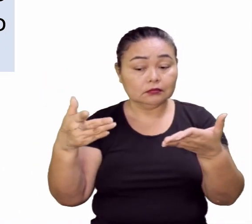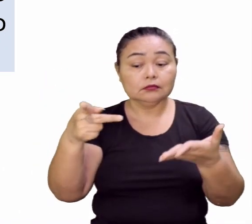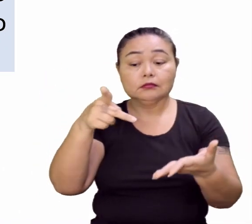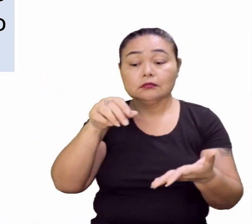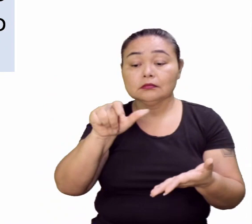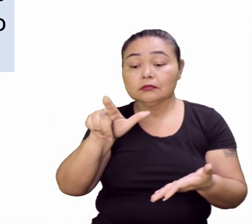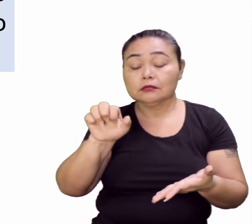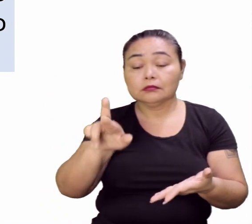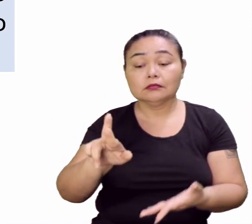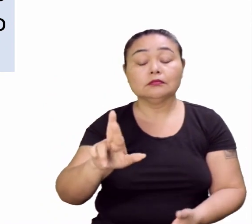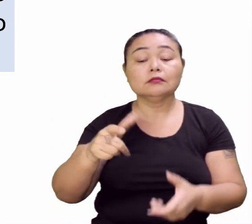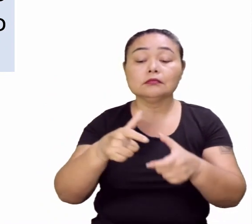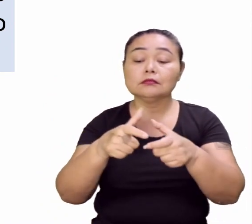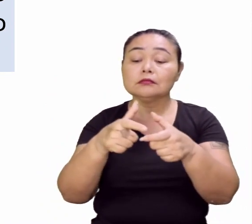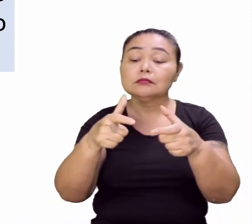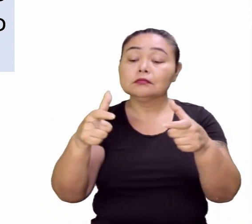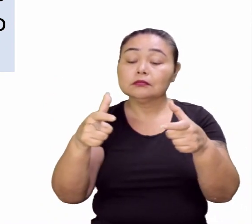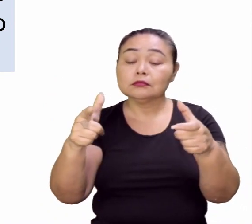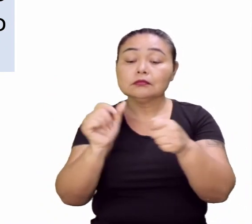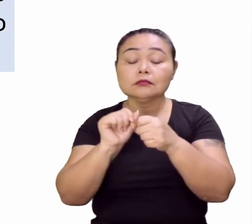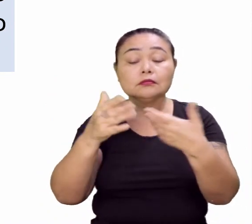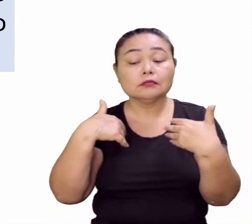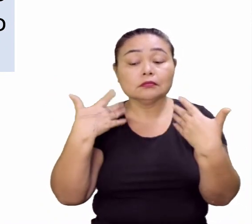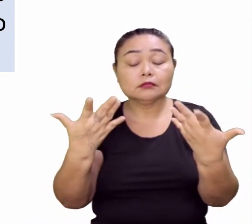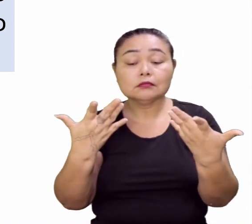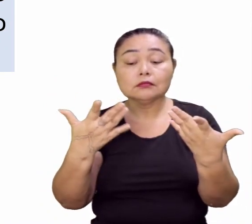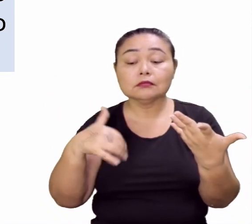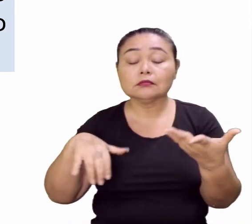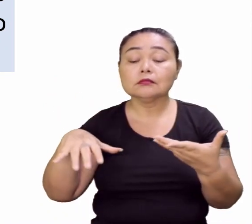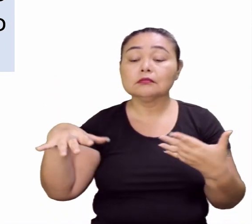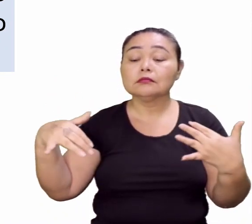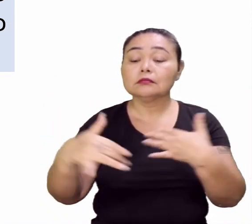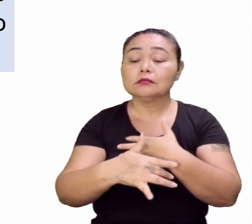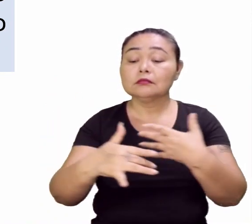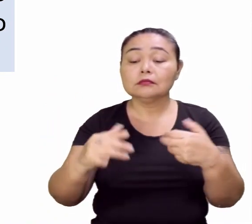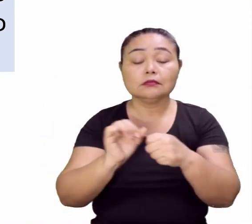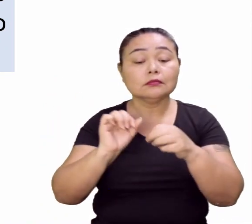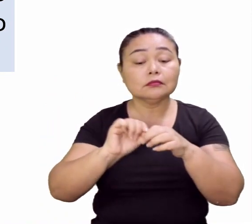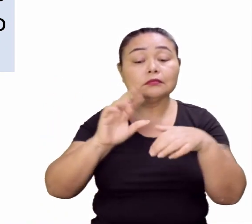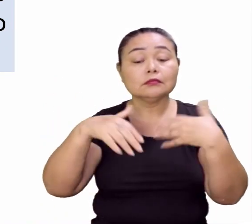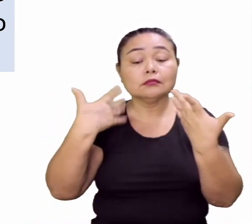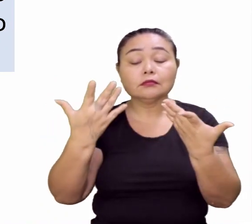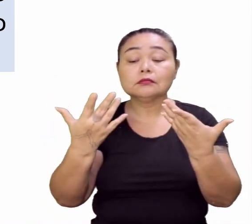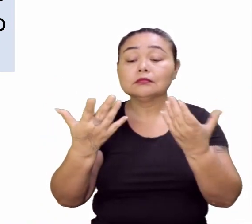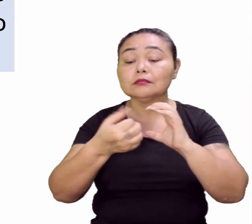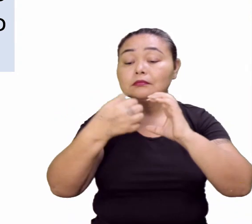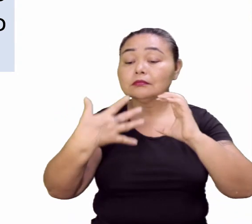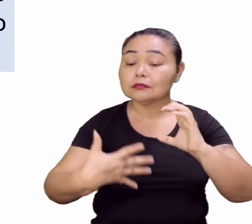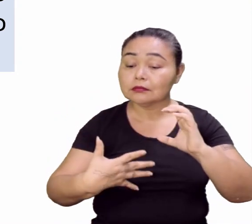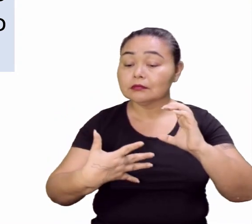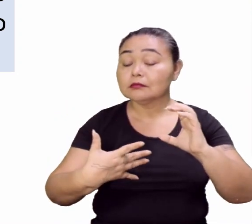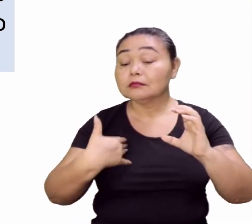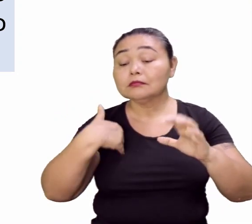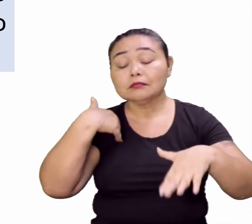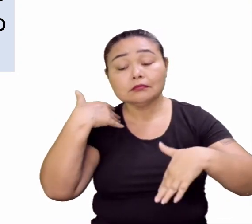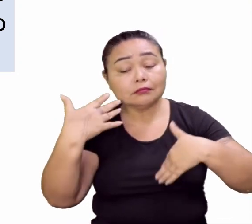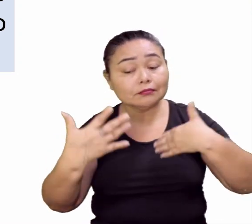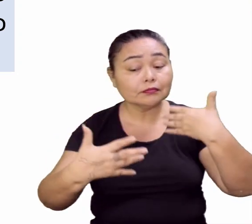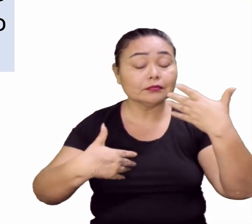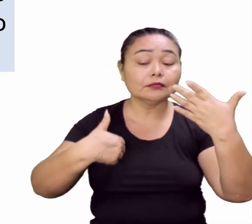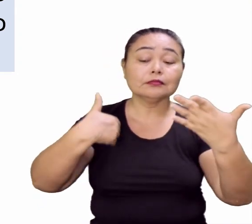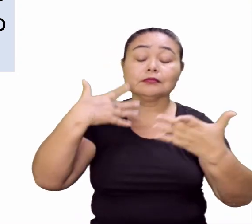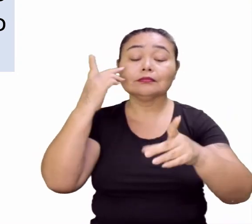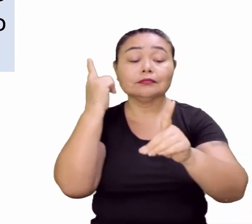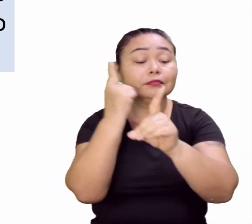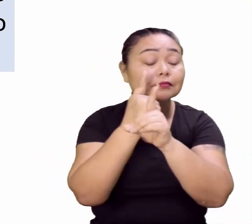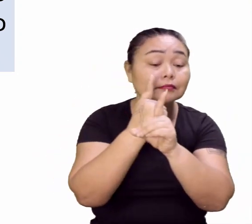polarizadas que são praticamente crescem, né, nesses grandes centros e acabam tendo características comuns. Vão crescendo, aí a gente vai